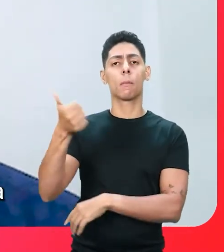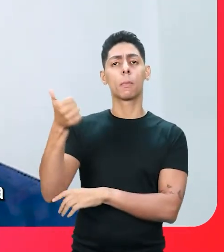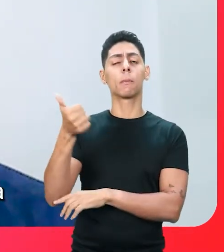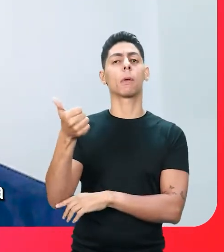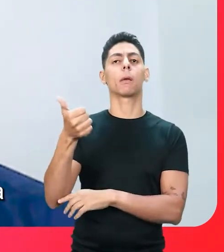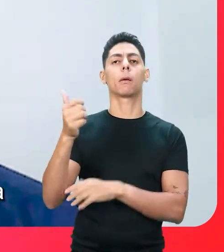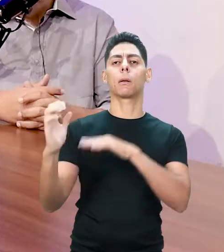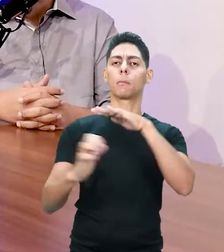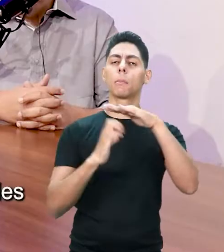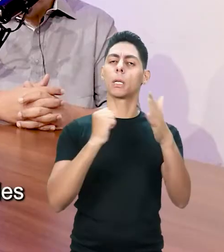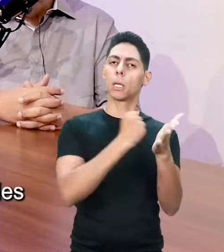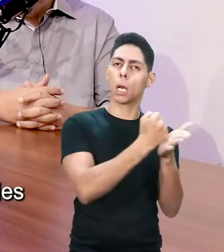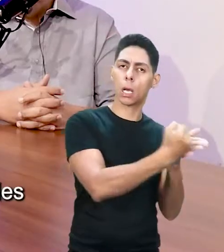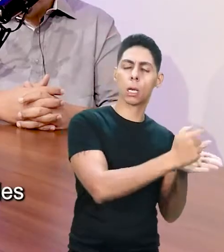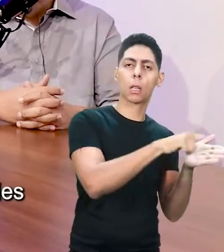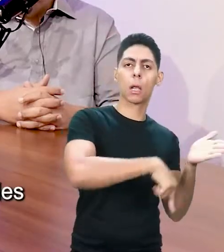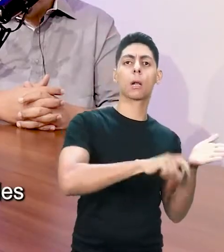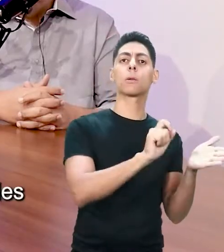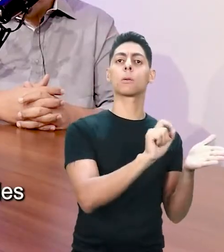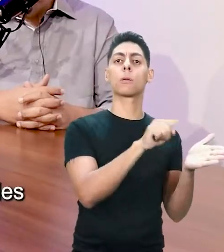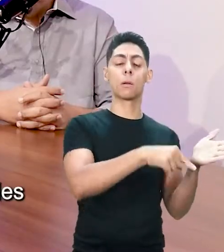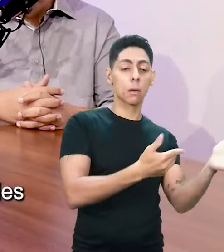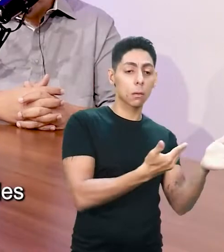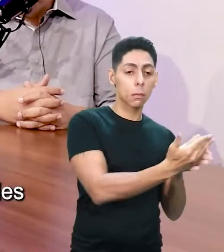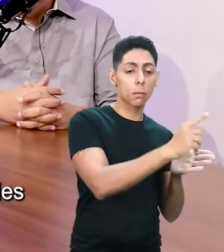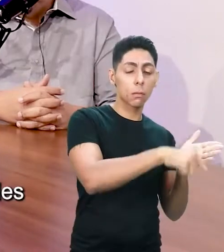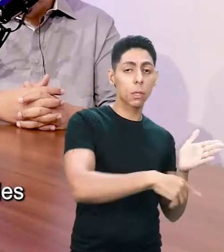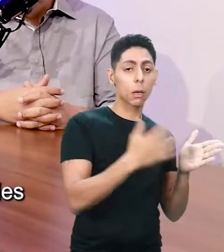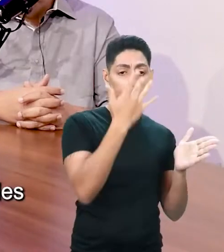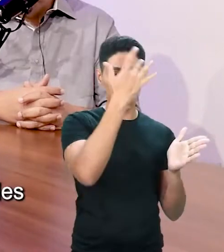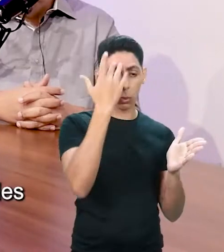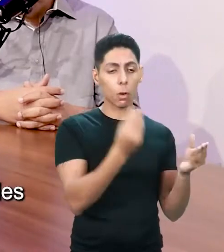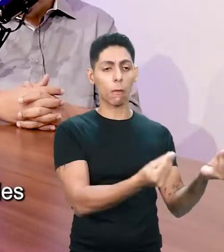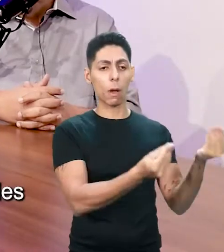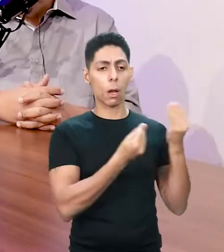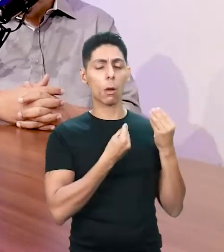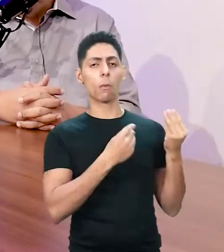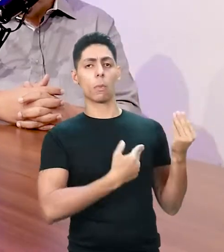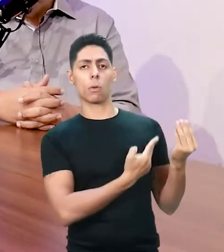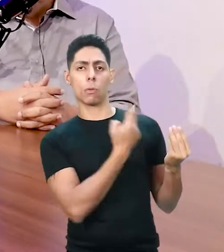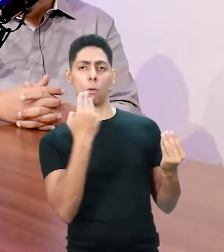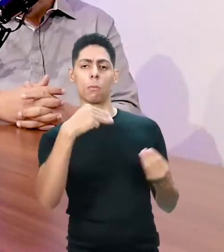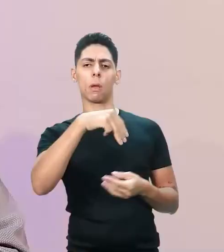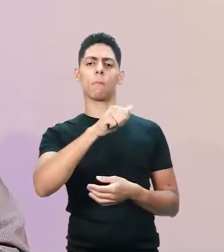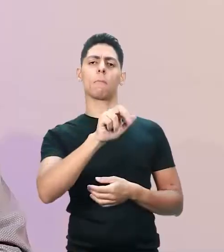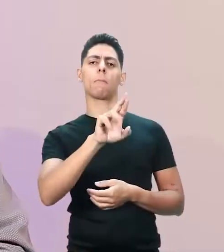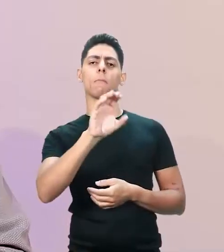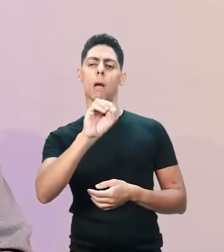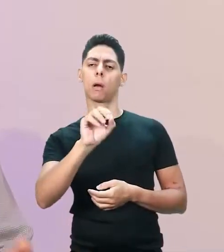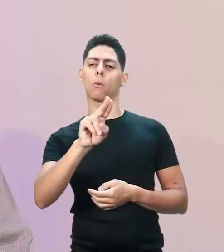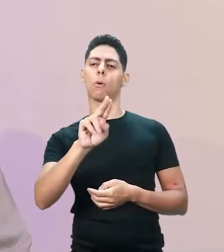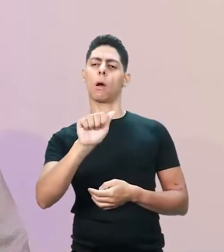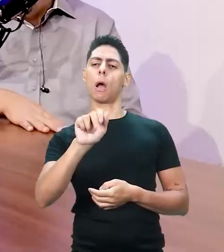carteira assinada, a Rádio Tupi. E foi exatamente ali que o Carlos Marcondes me batizou de Marco Aurélio. Aqui isso vai ser Marco Aurélio.